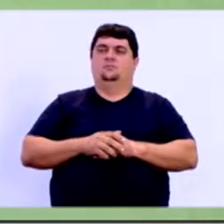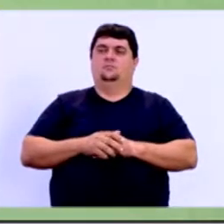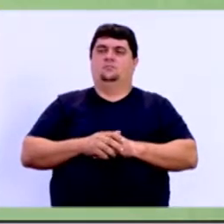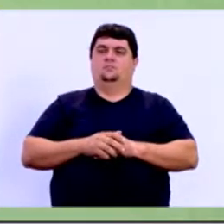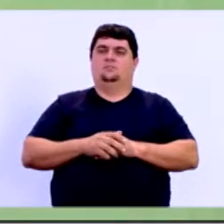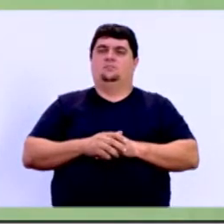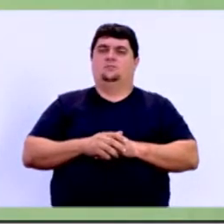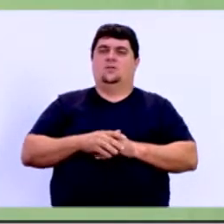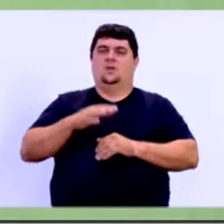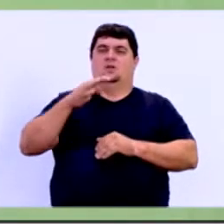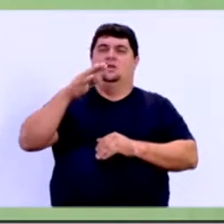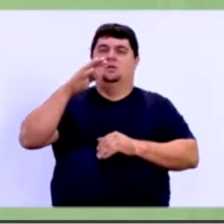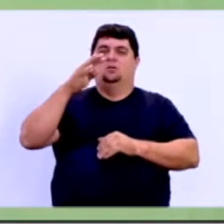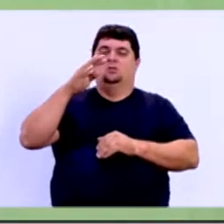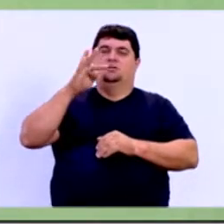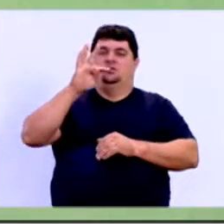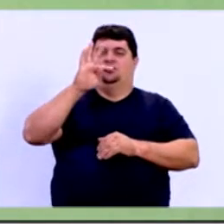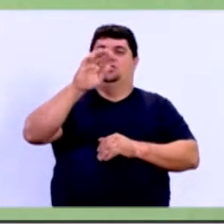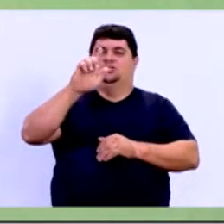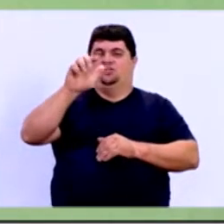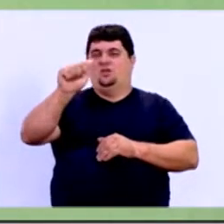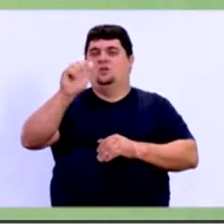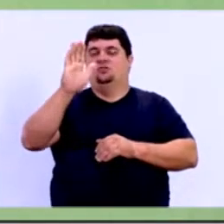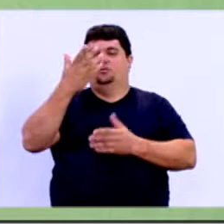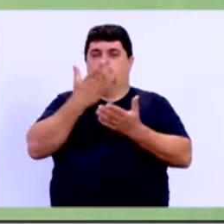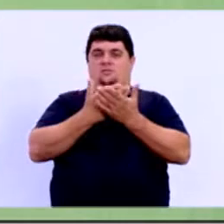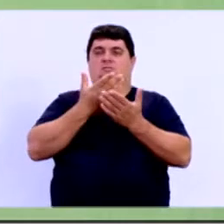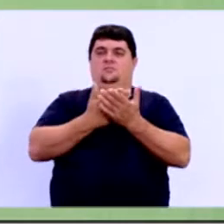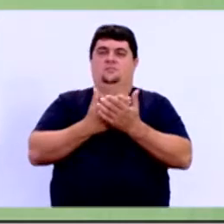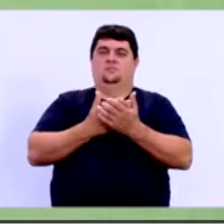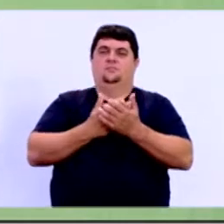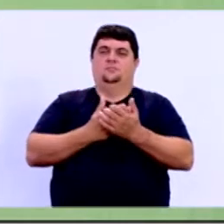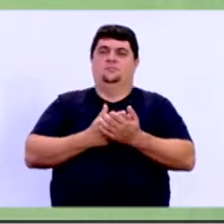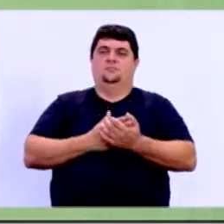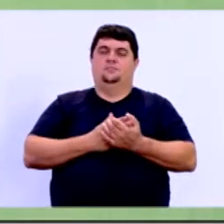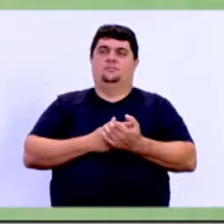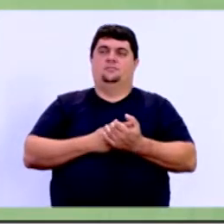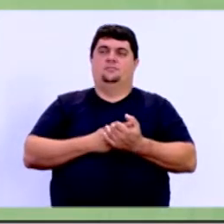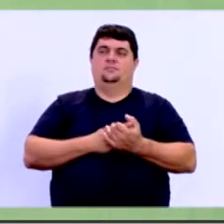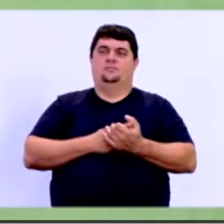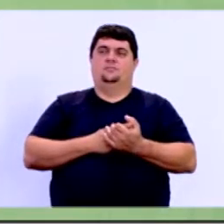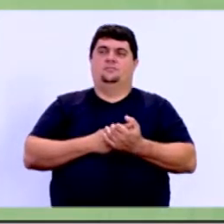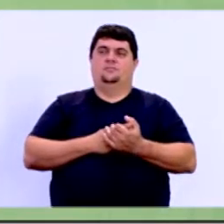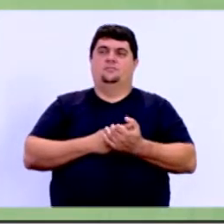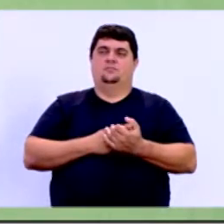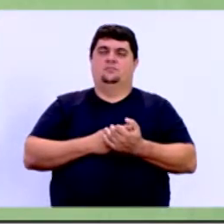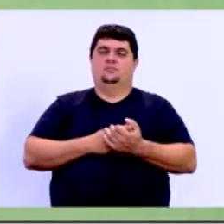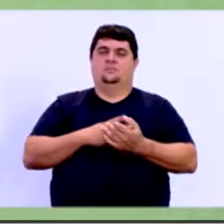da teoria geral da administração. Nós temos aqui, né, um nível